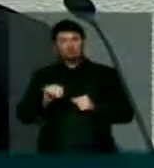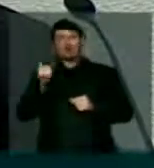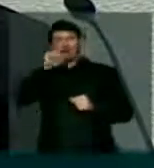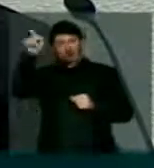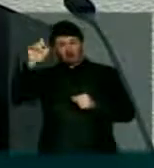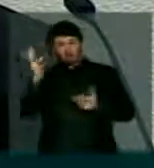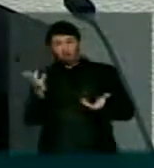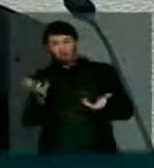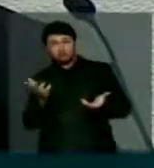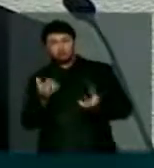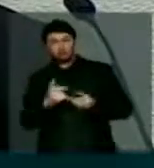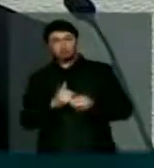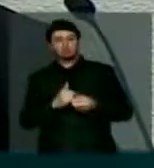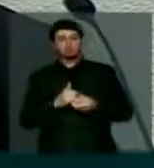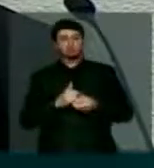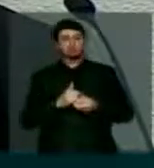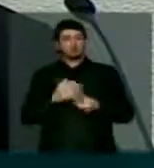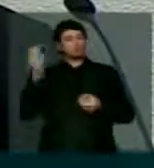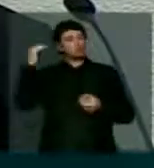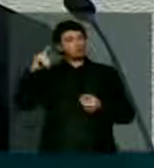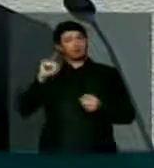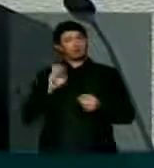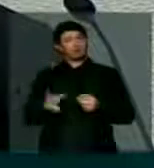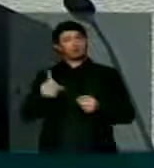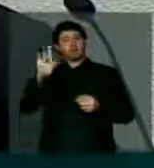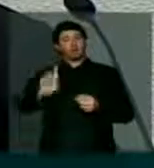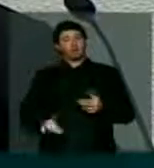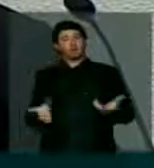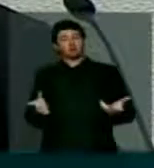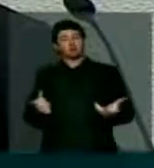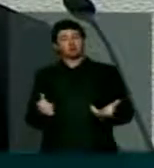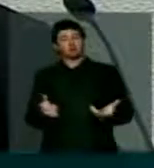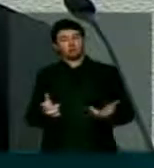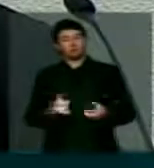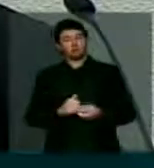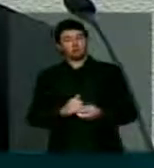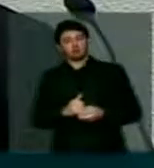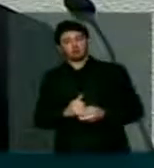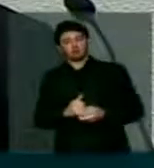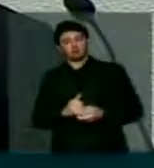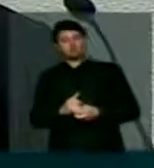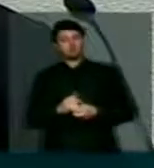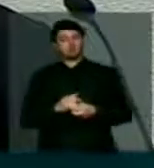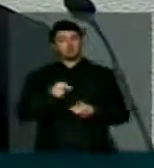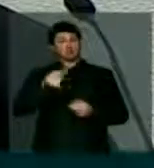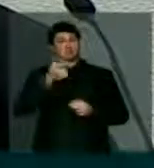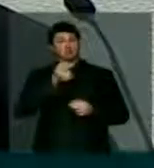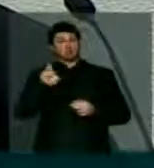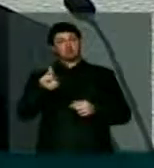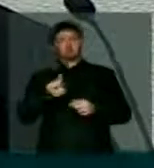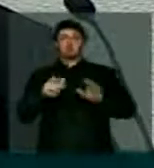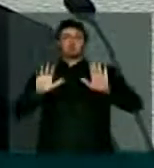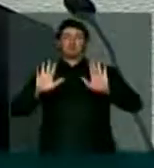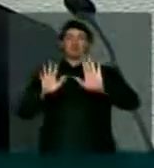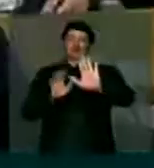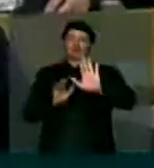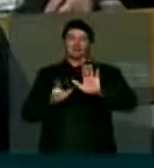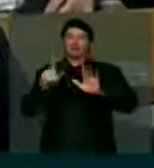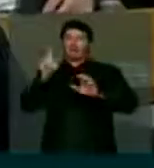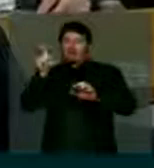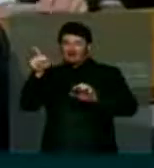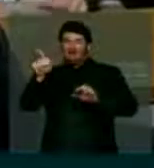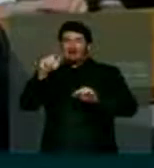ela está mentindo? À época ela não era integrante da diretoria. Isso foi em 2006. Não, mas